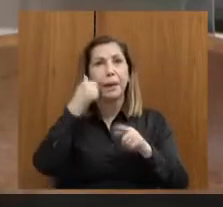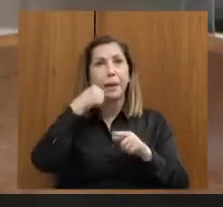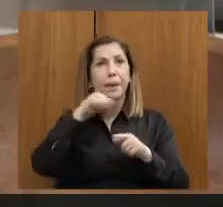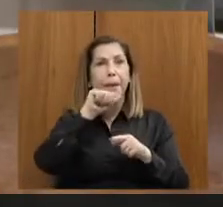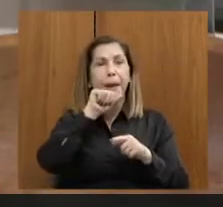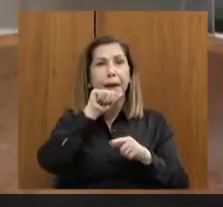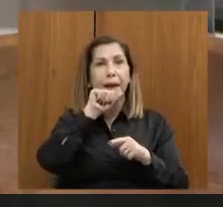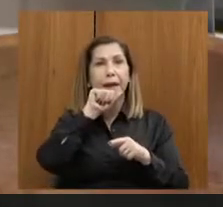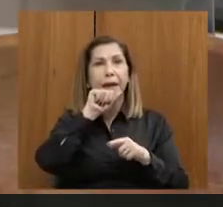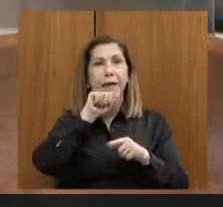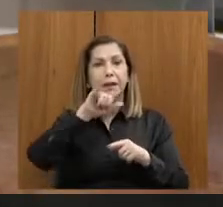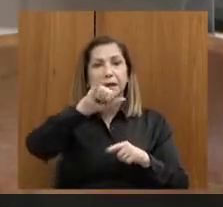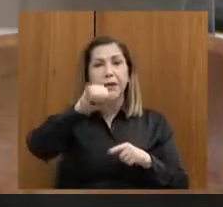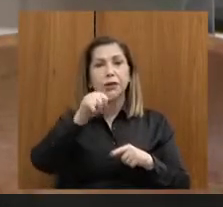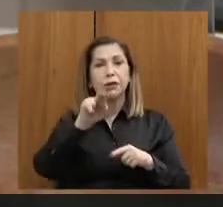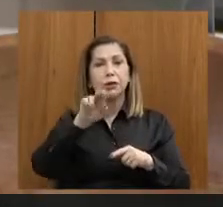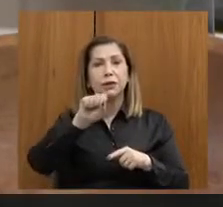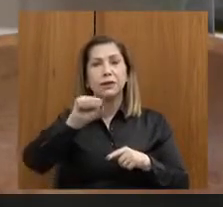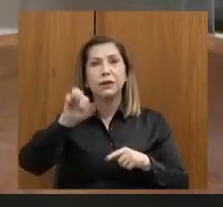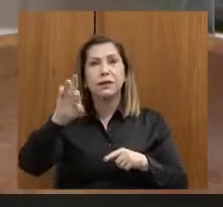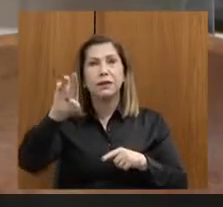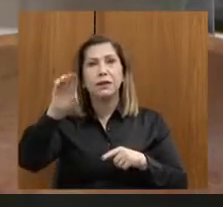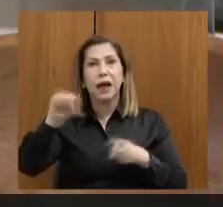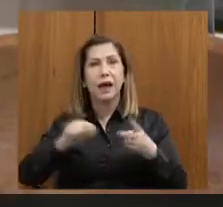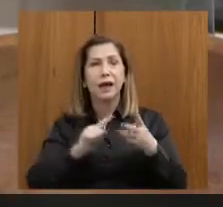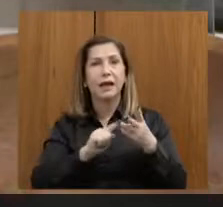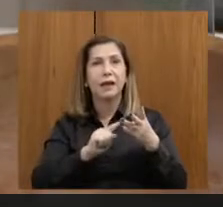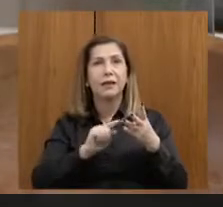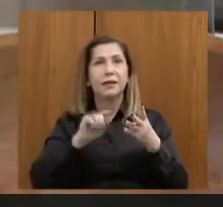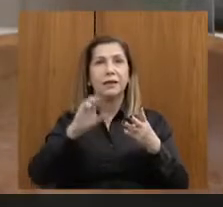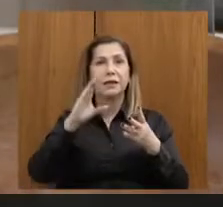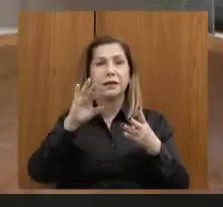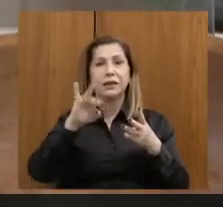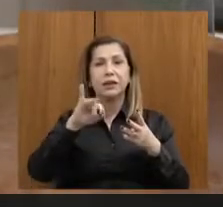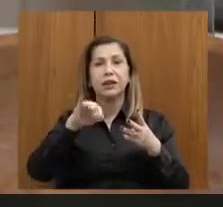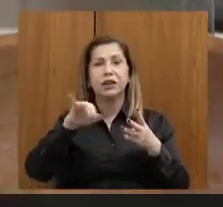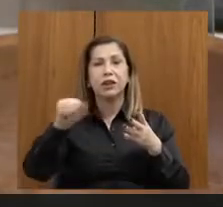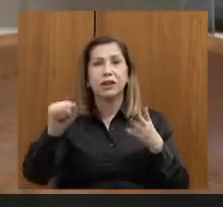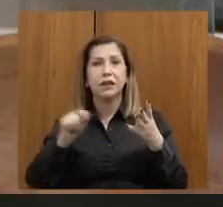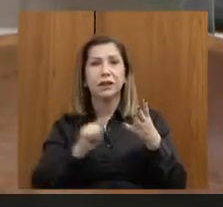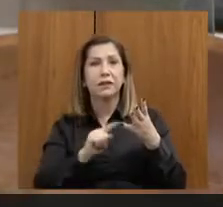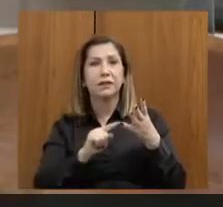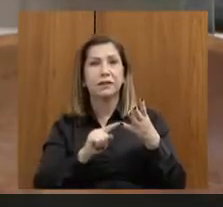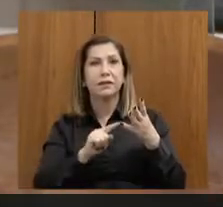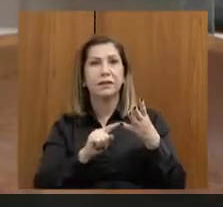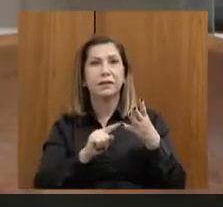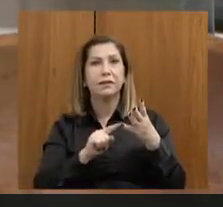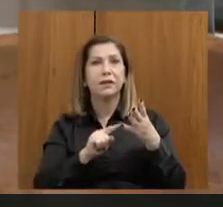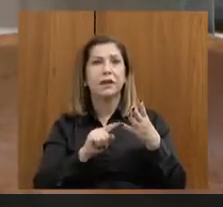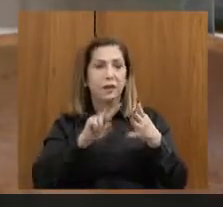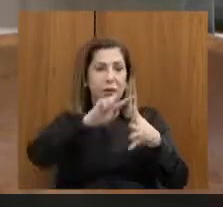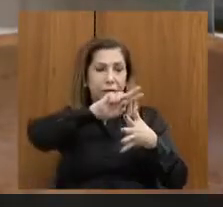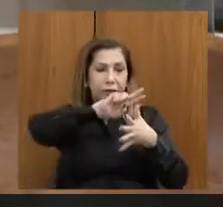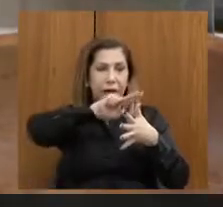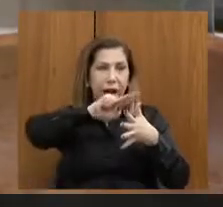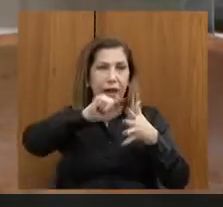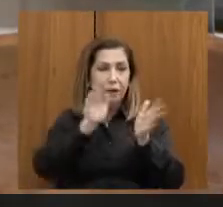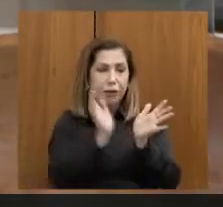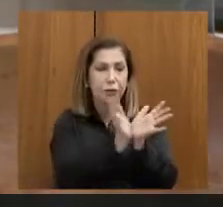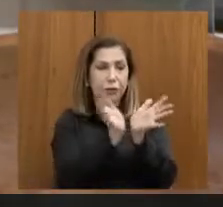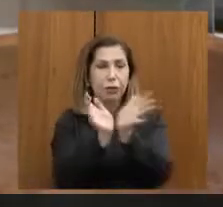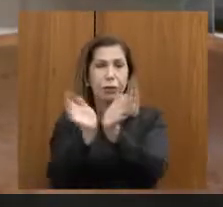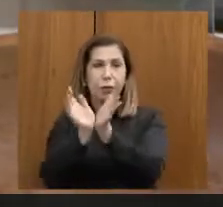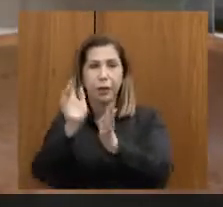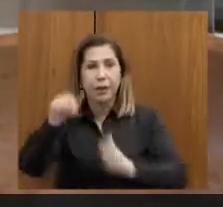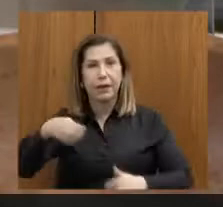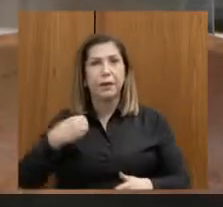mascote Jussara eu esqueça de Gina que é recente peça no aviso lá e todos aqui